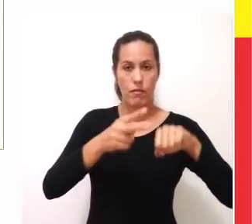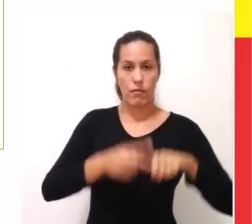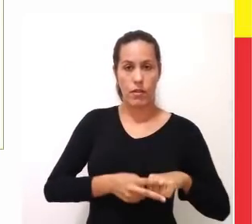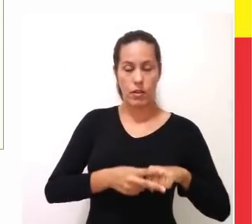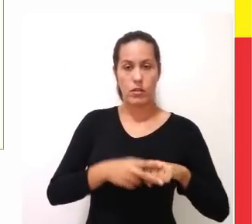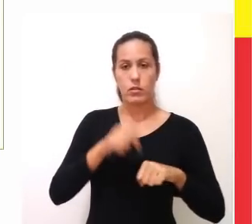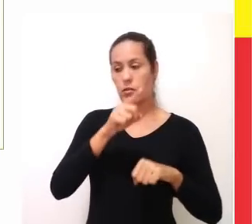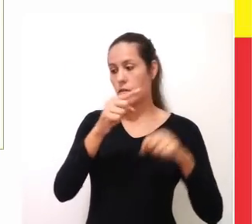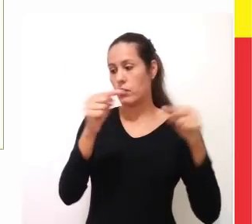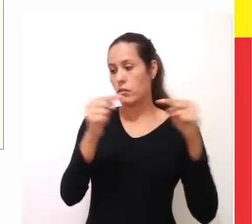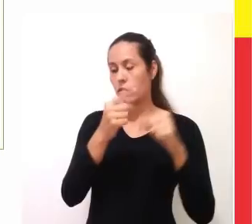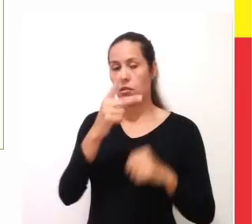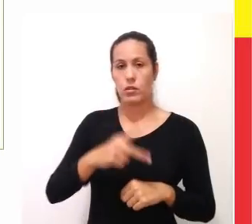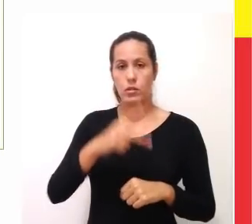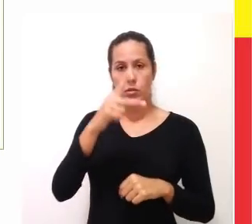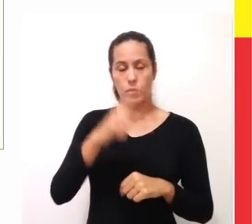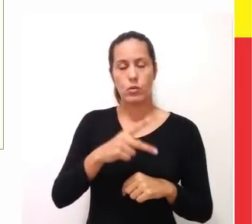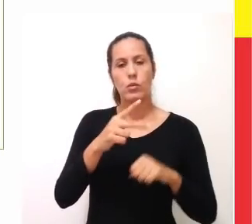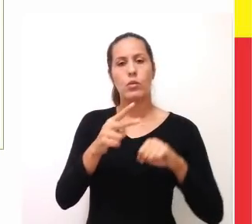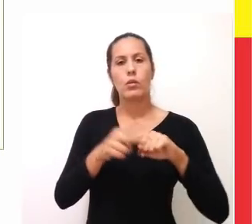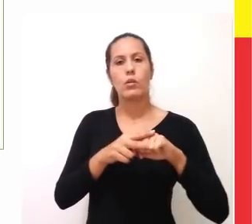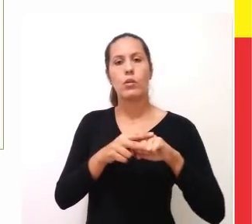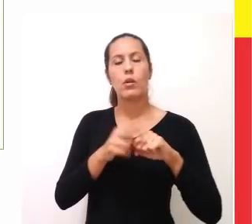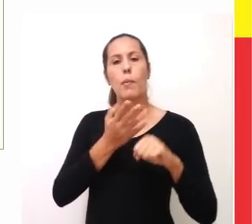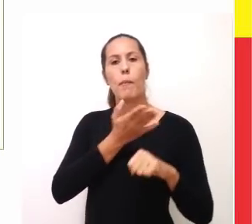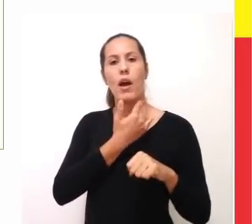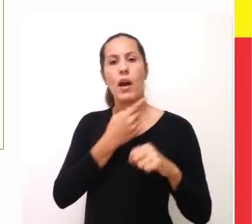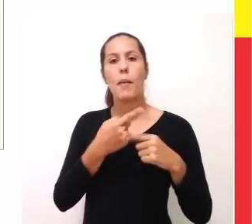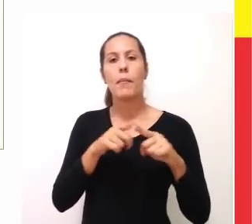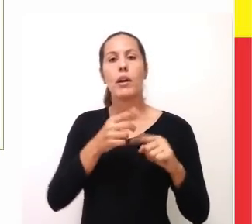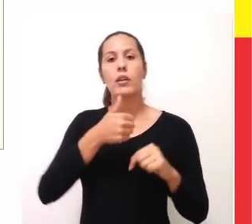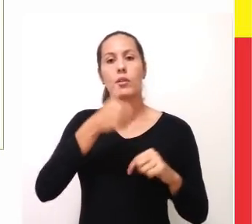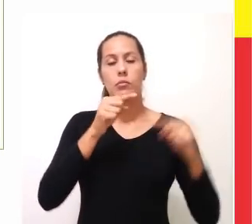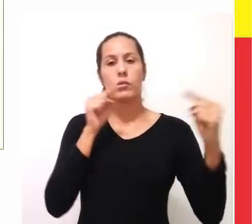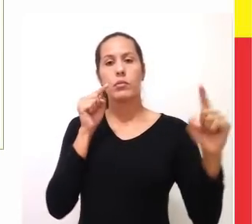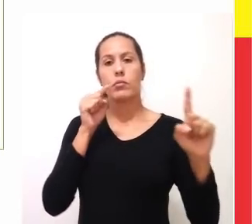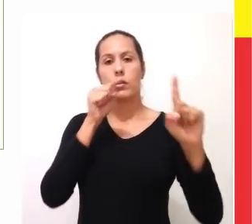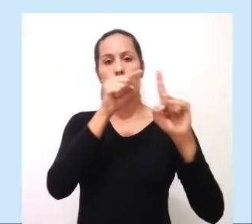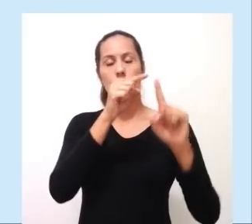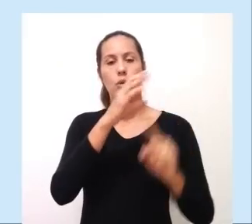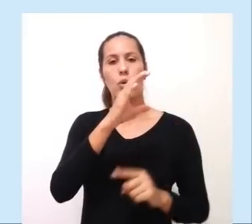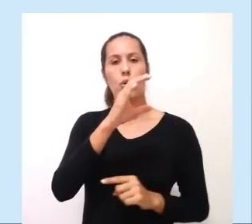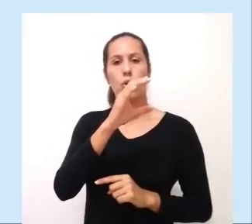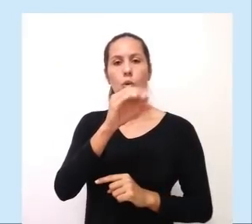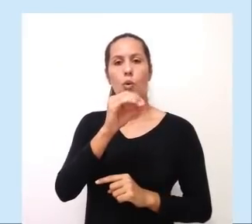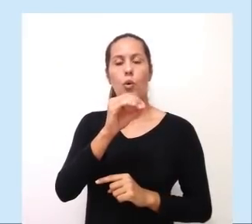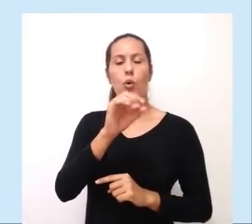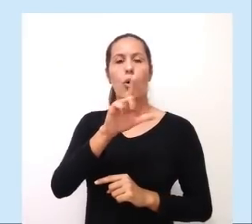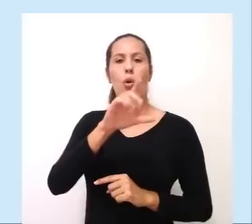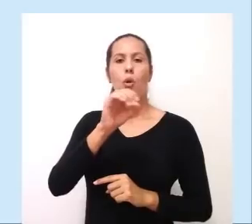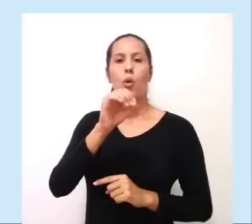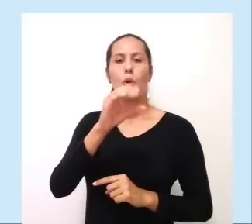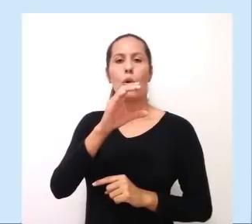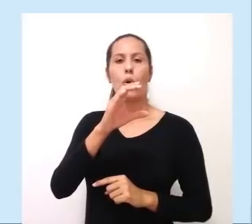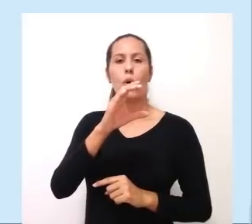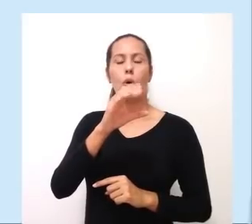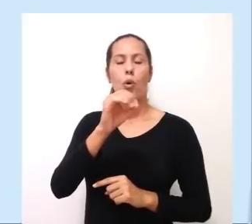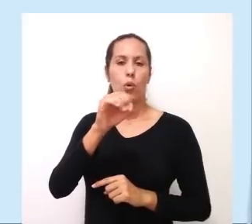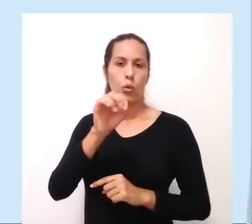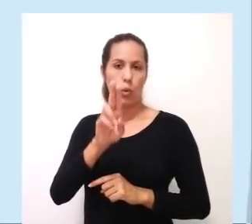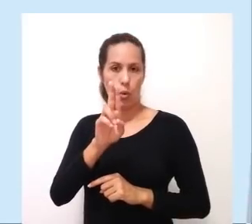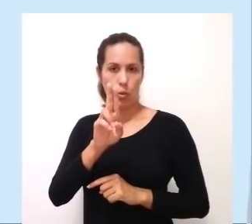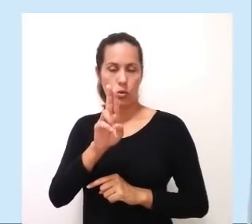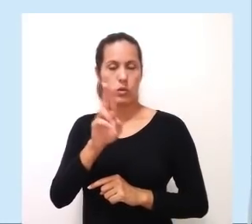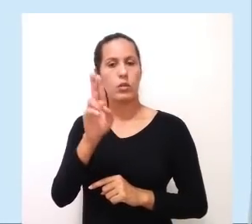pretérito imperfeito e a segunda no pretérito perfeito. Existe uma intenção. Quando eu digo colocava em prática,